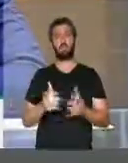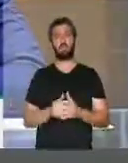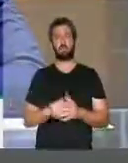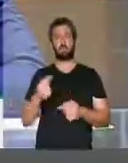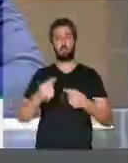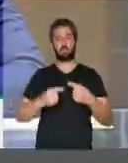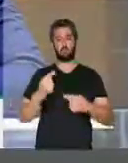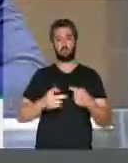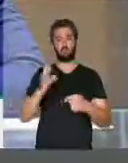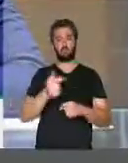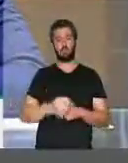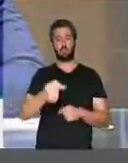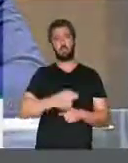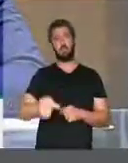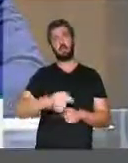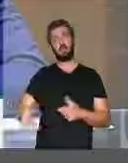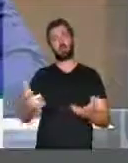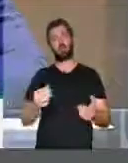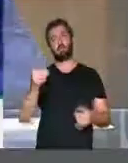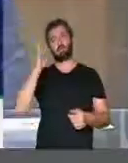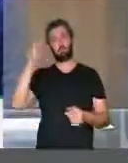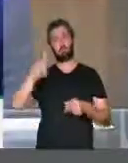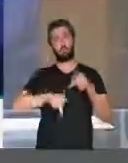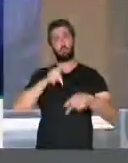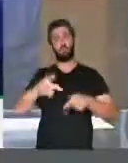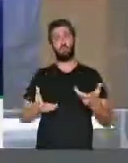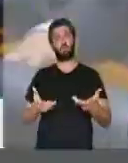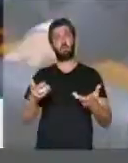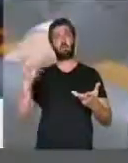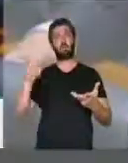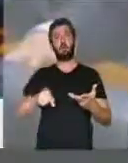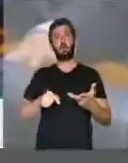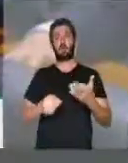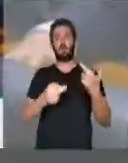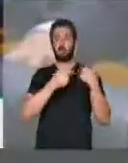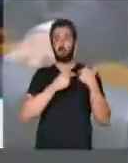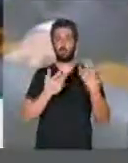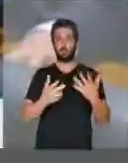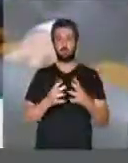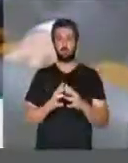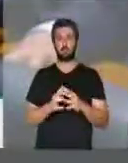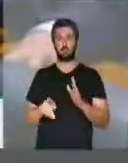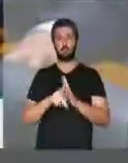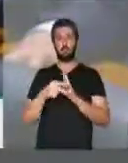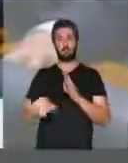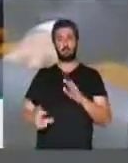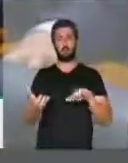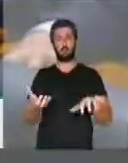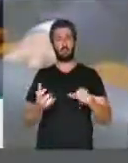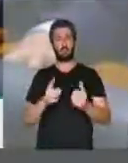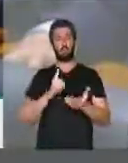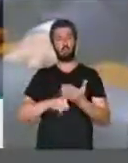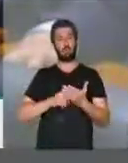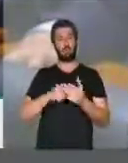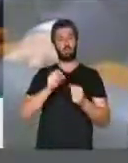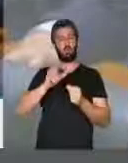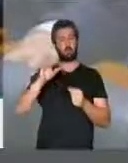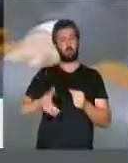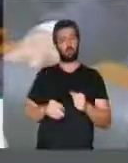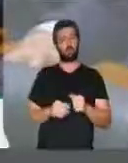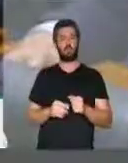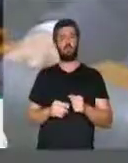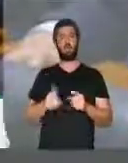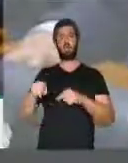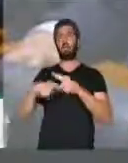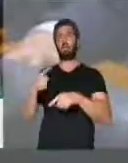que já se arrasta há semanas, a expectativa do povo brasileiro e uma demonstração de responsabilidade desse parlamento, o acordo que foi feito, que foi sobreposto